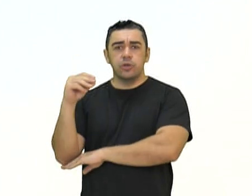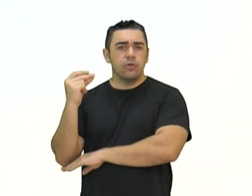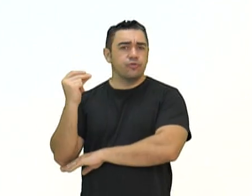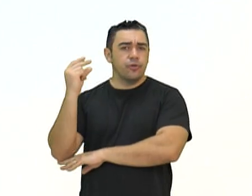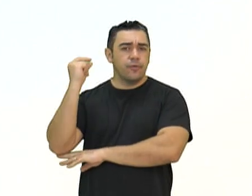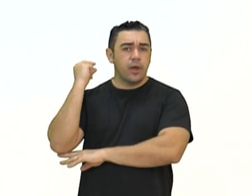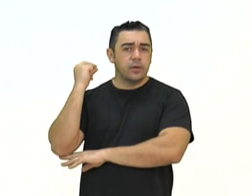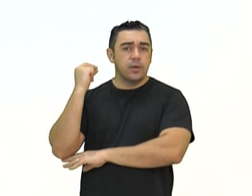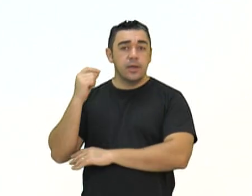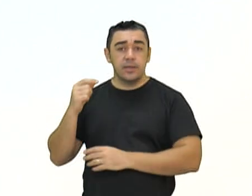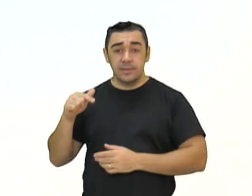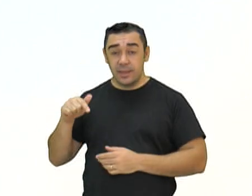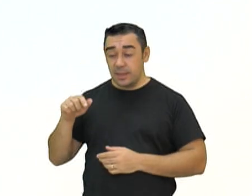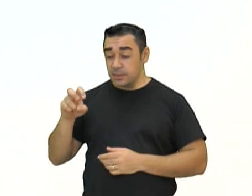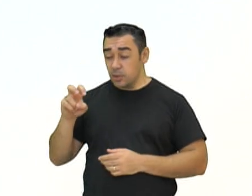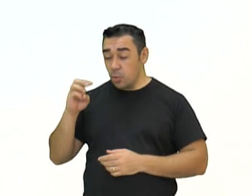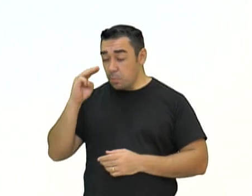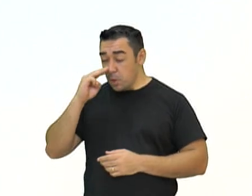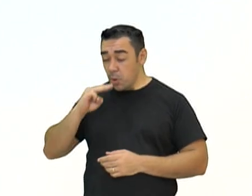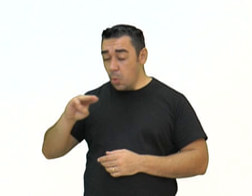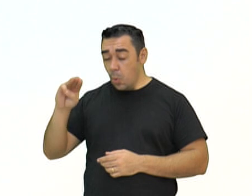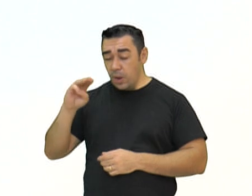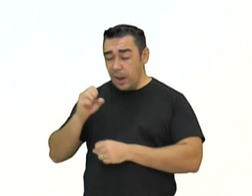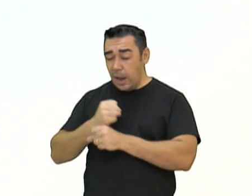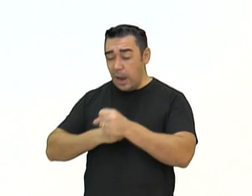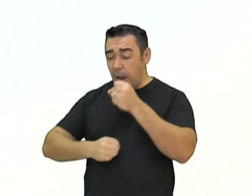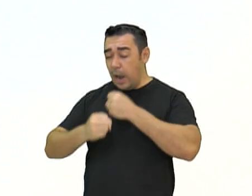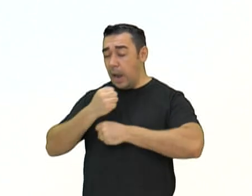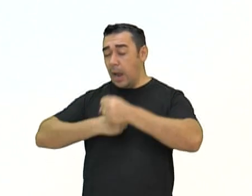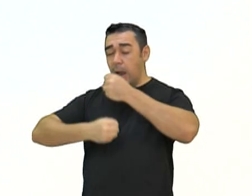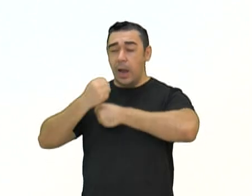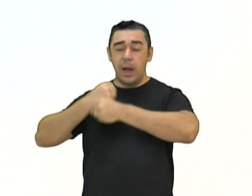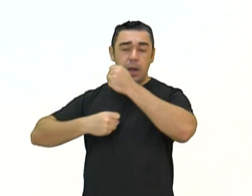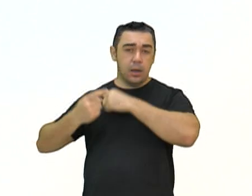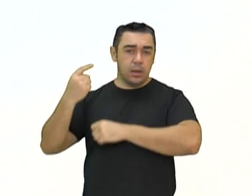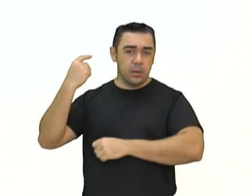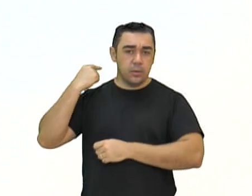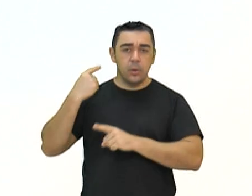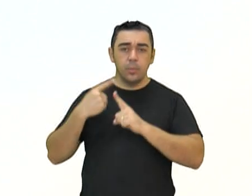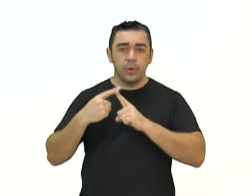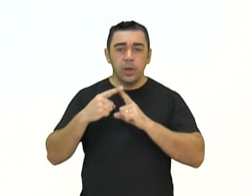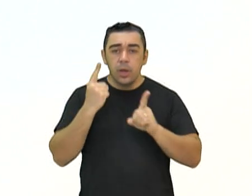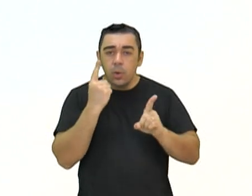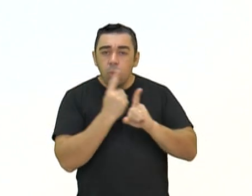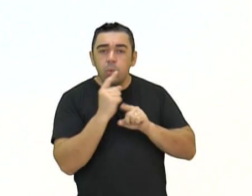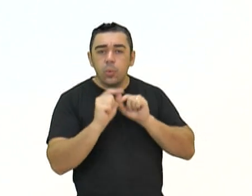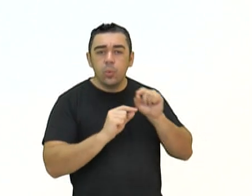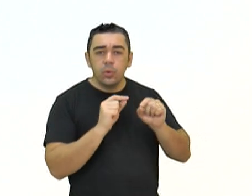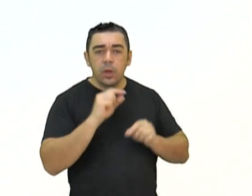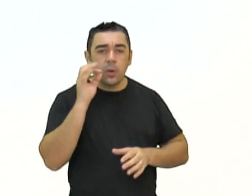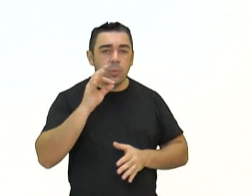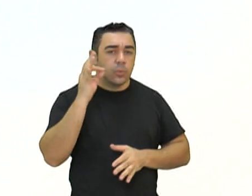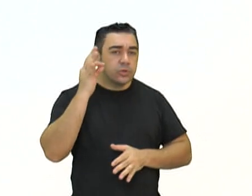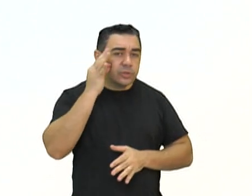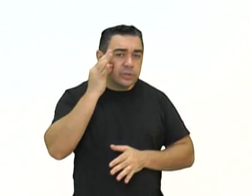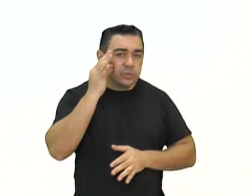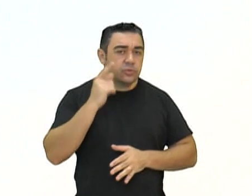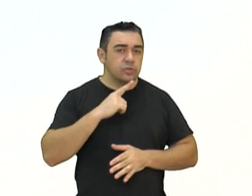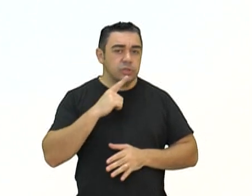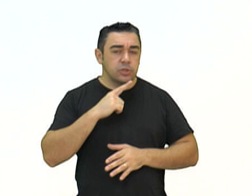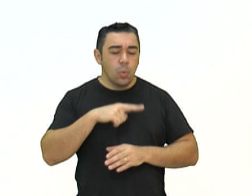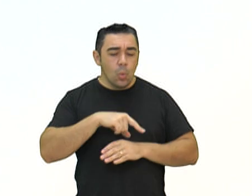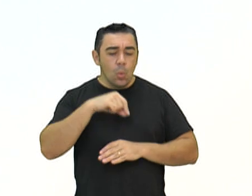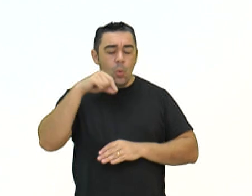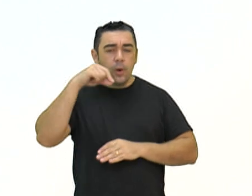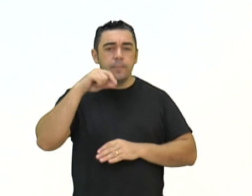65 milhões de anos. Isto é possível por ter sido encontrado um inseto fossilizado, que tinha sugado